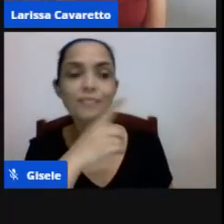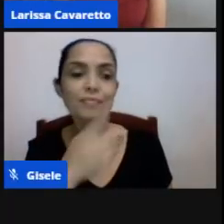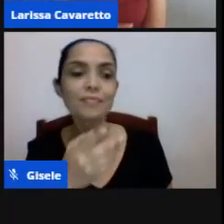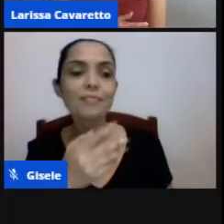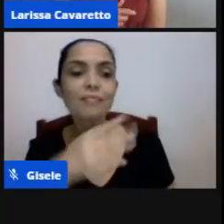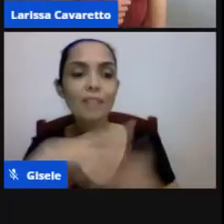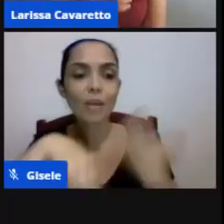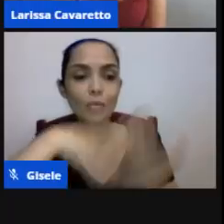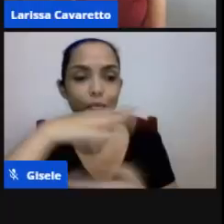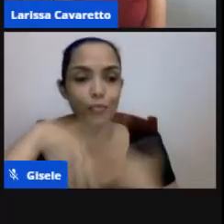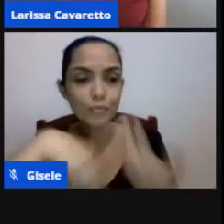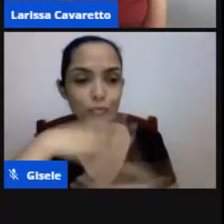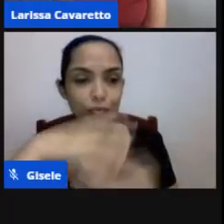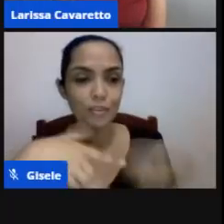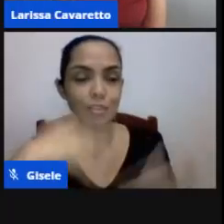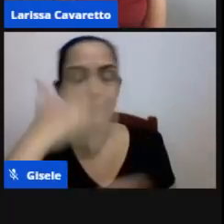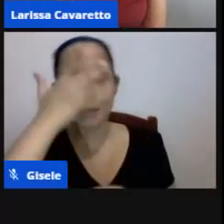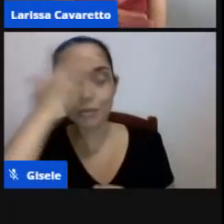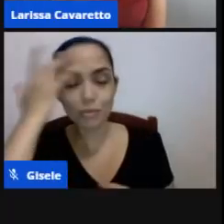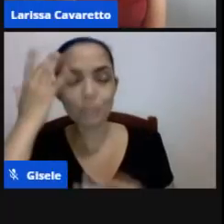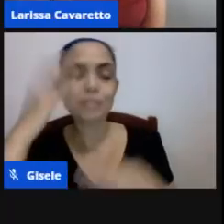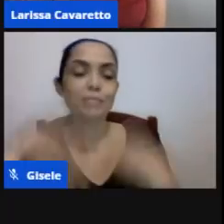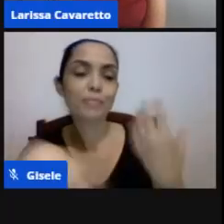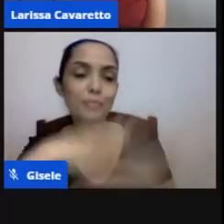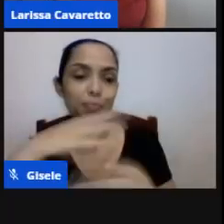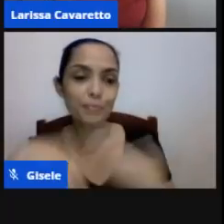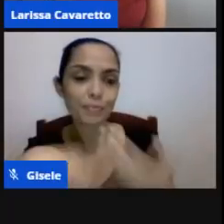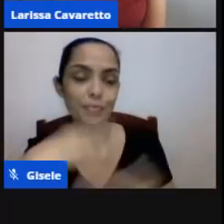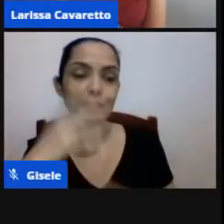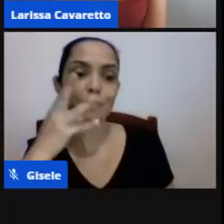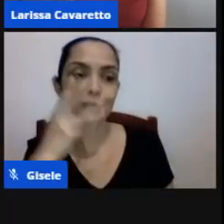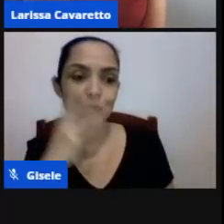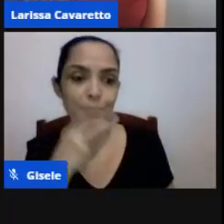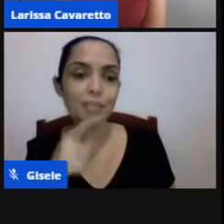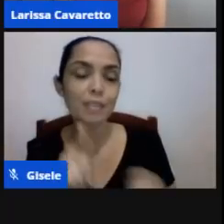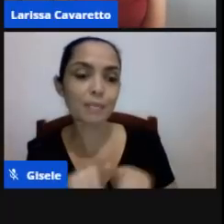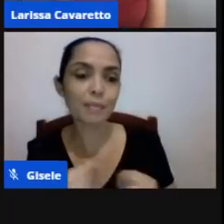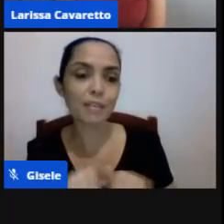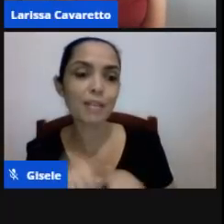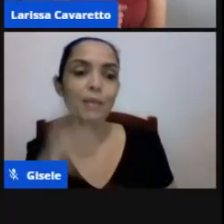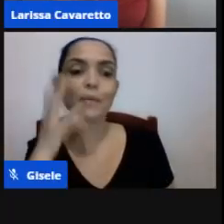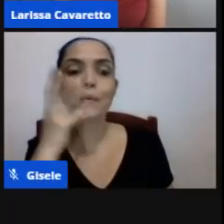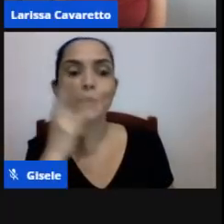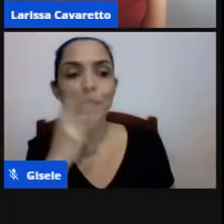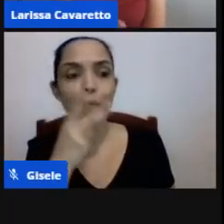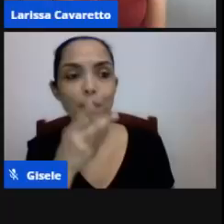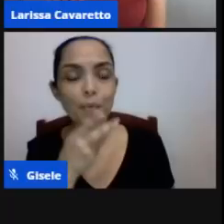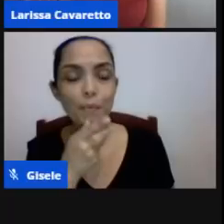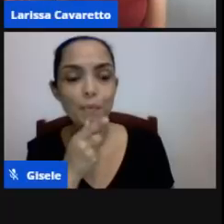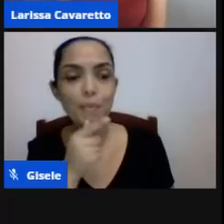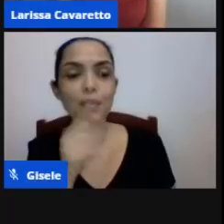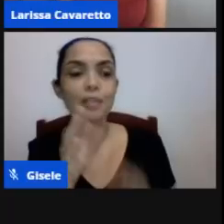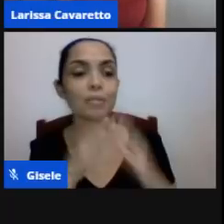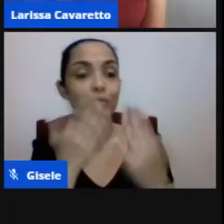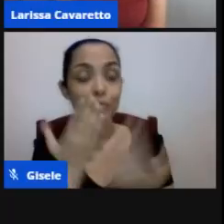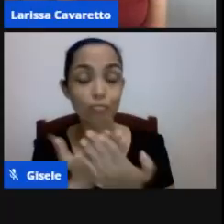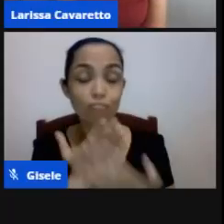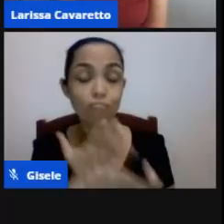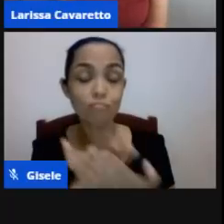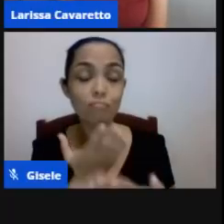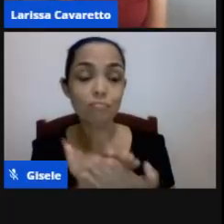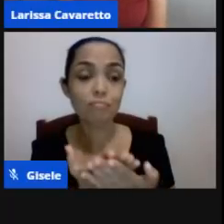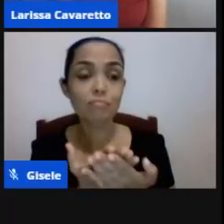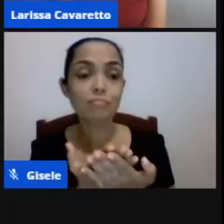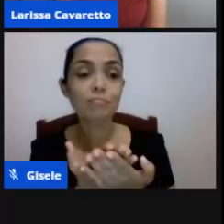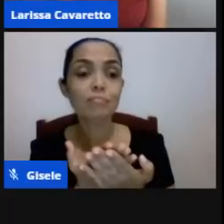caos, Só na parte de aferição de temperatura a gente ia perder horas, e não ia começar as aulas, na verdade. Então, por isso que não é recomendável